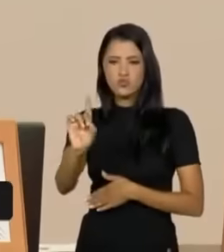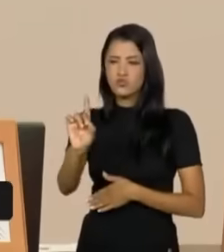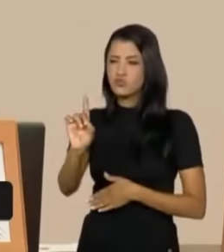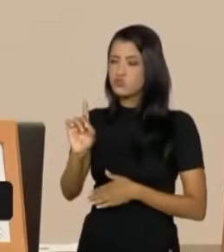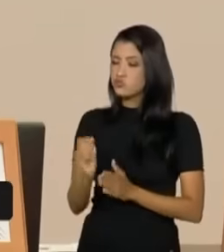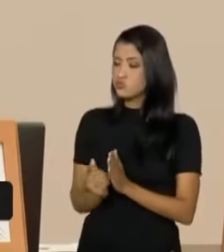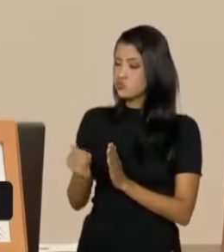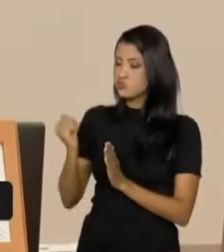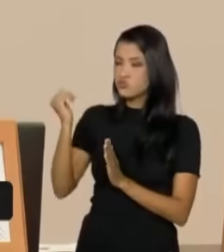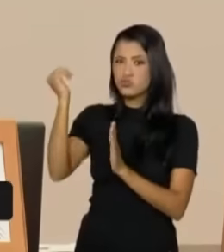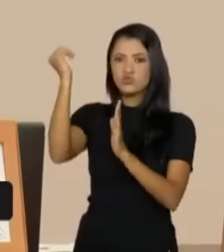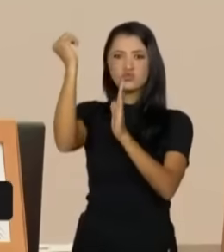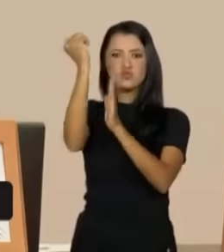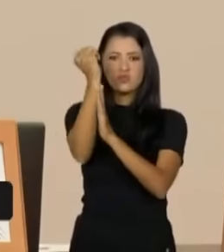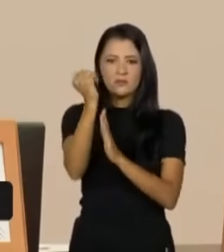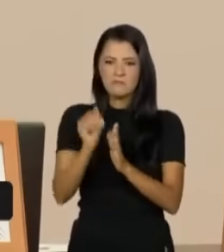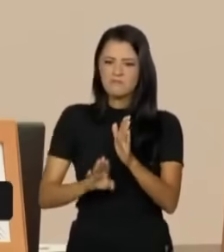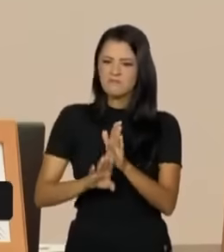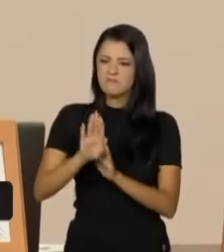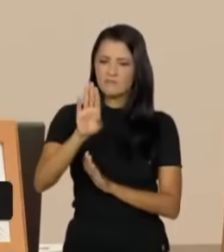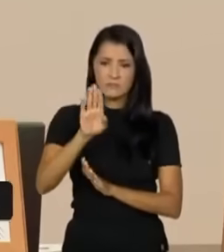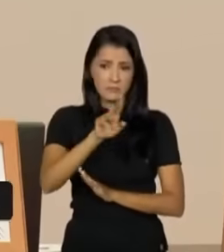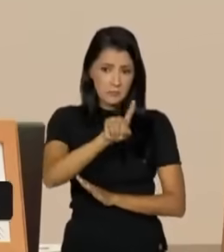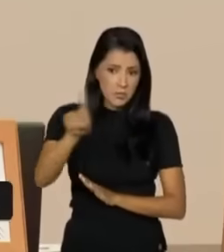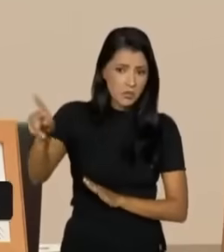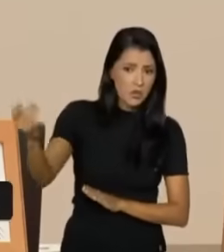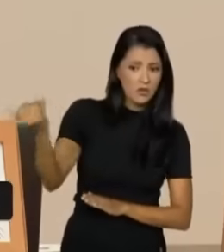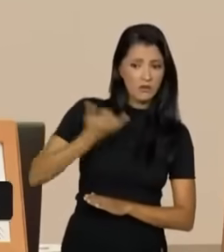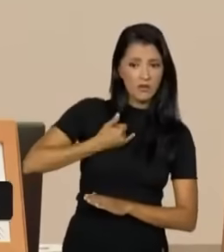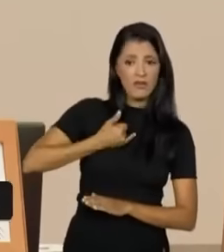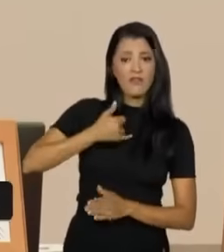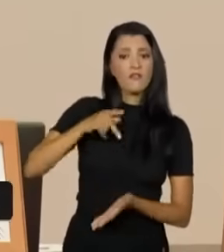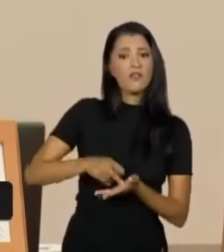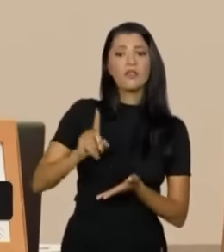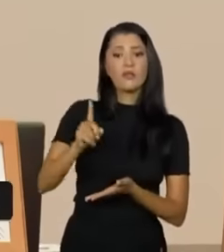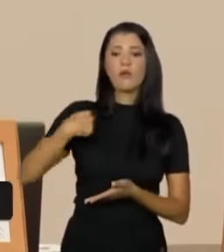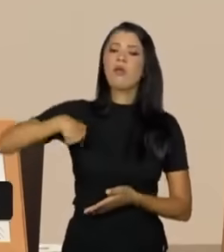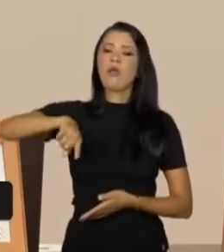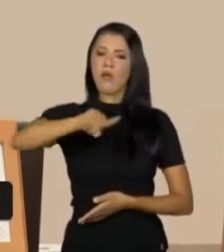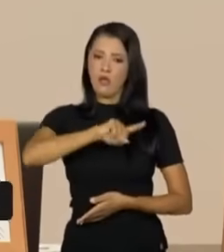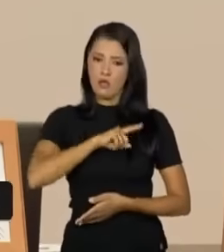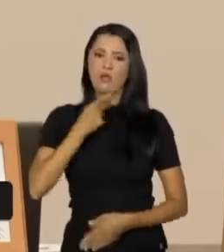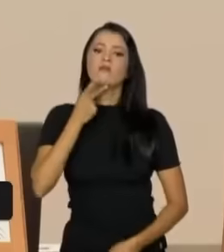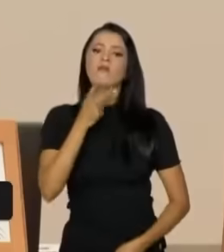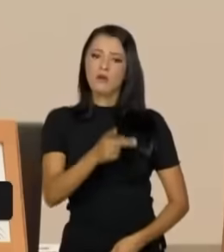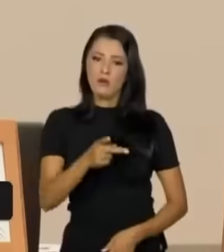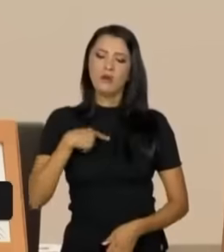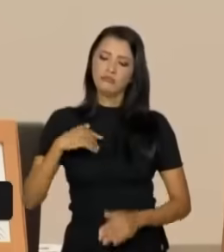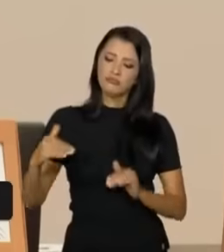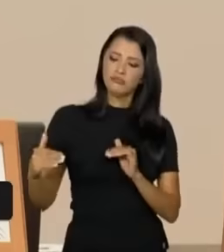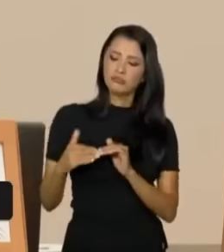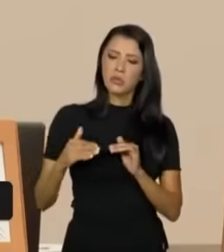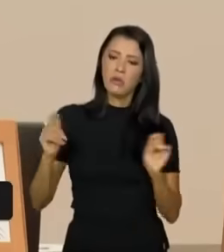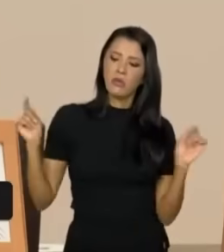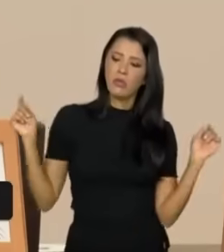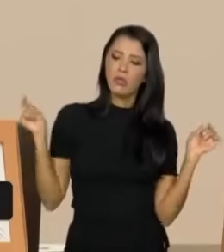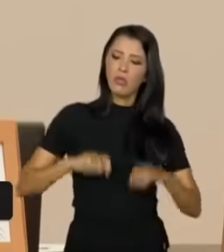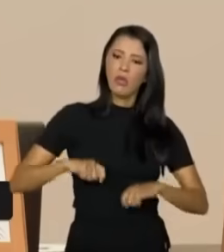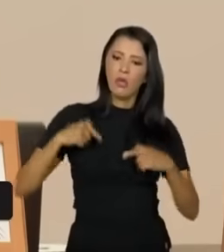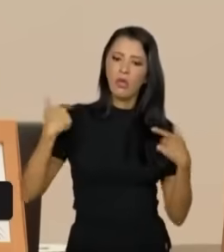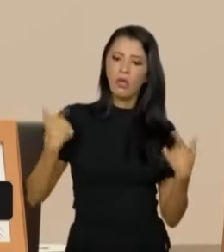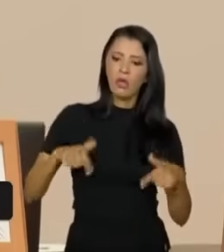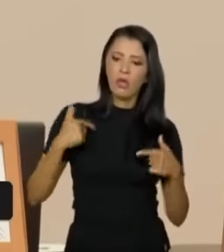Quem pode dizer que não é verdade? Somos nós, de acordo com a nossa capacidade de